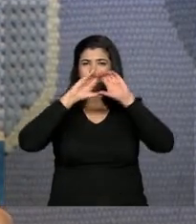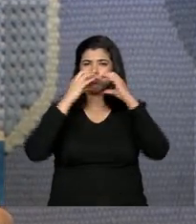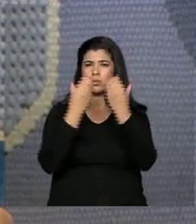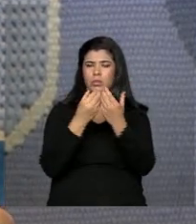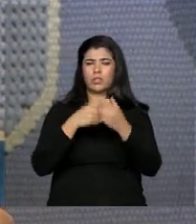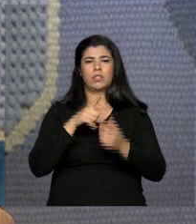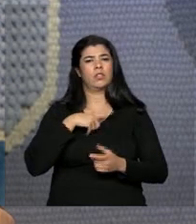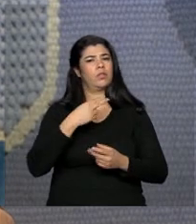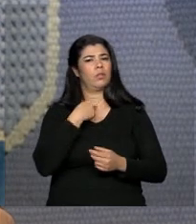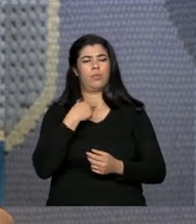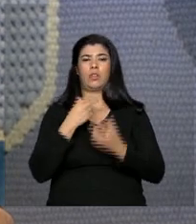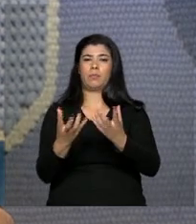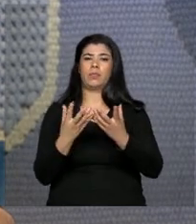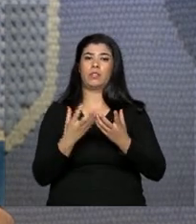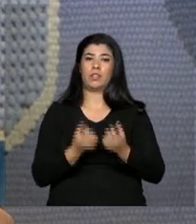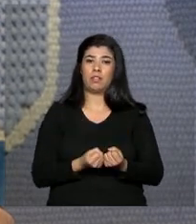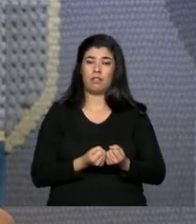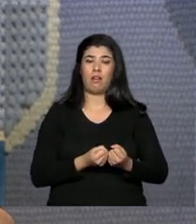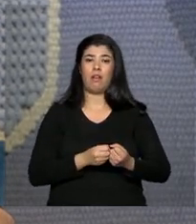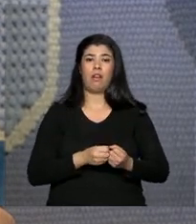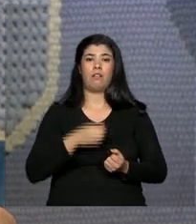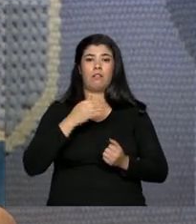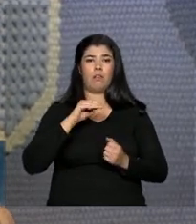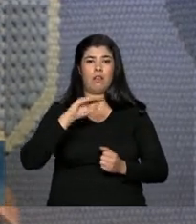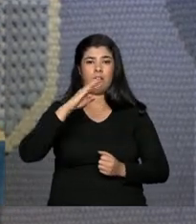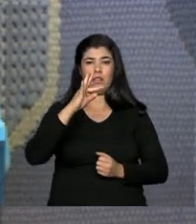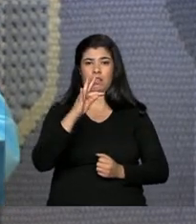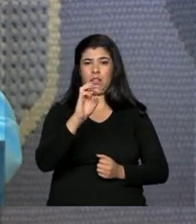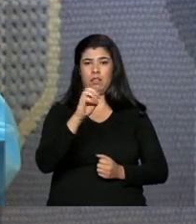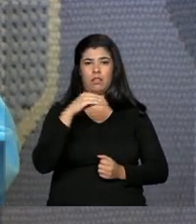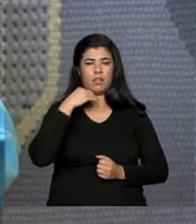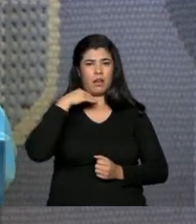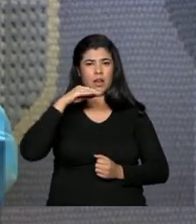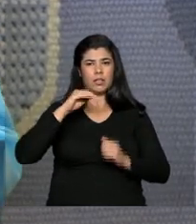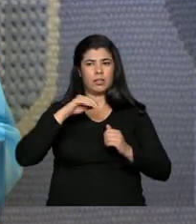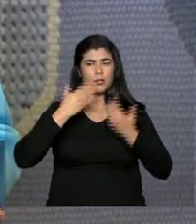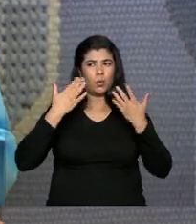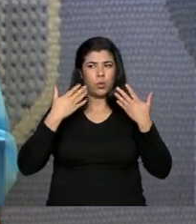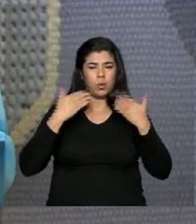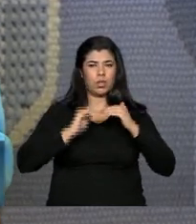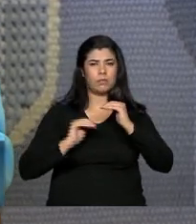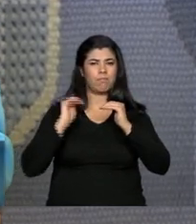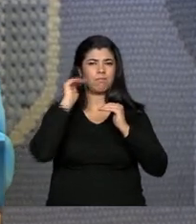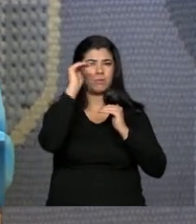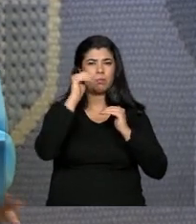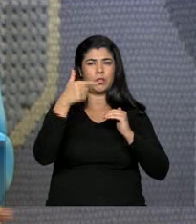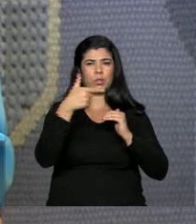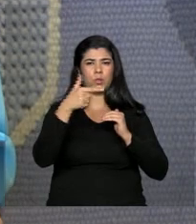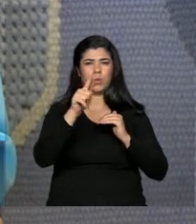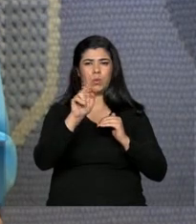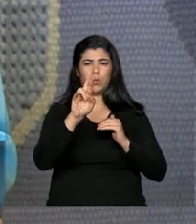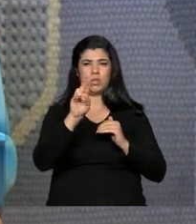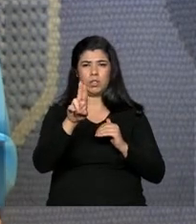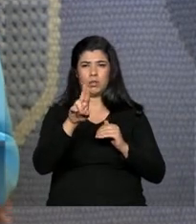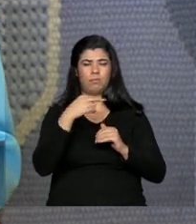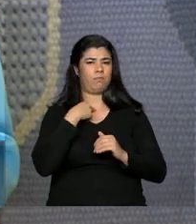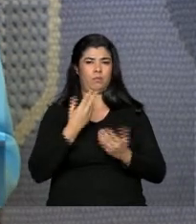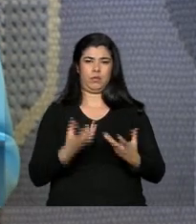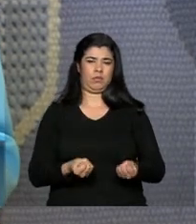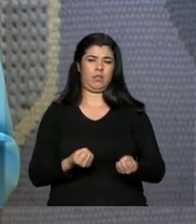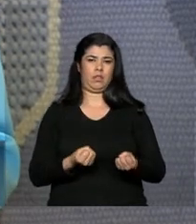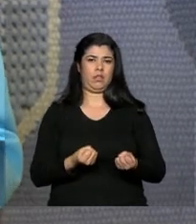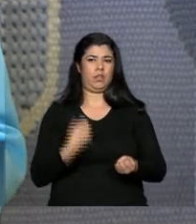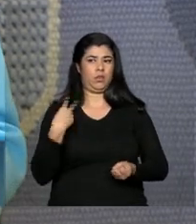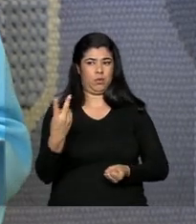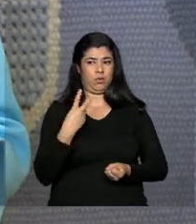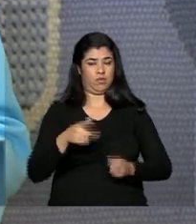um aumento de 2 graus na temperatura. Estamos firmemente engajados em tudo